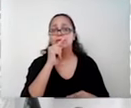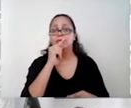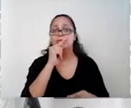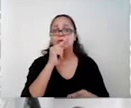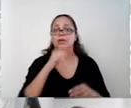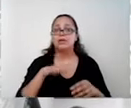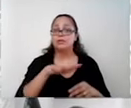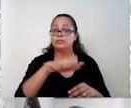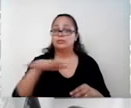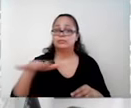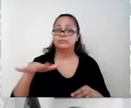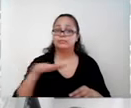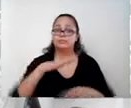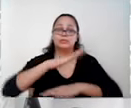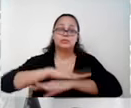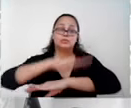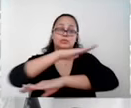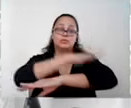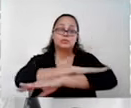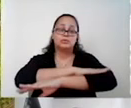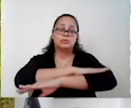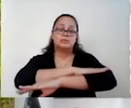que é o sapo na fase adulta.